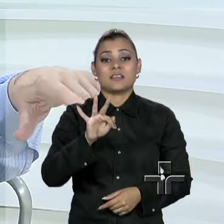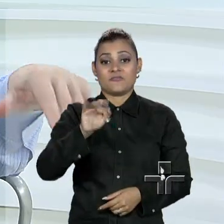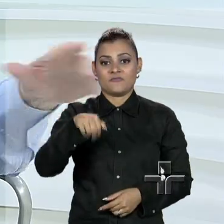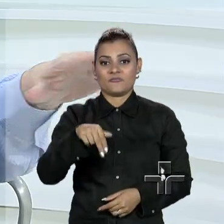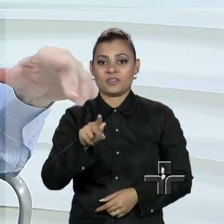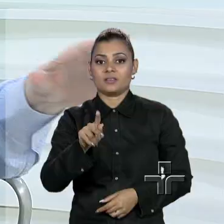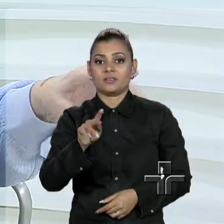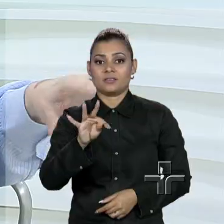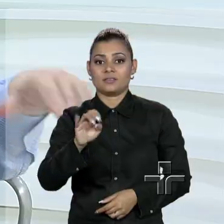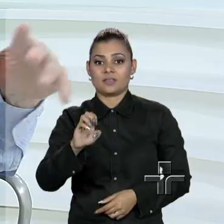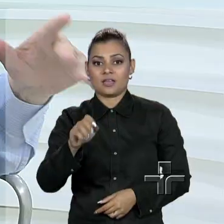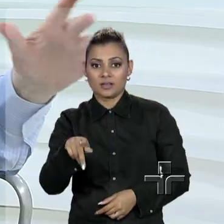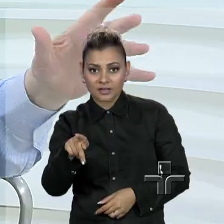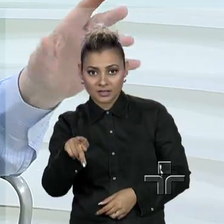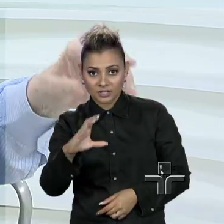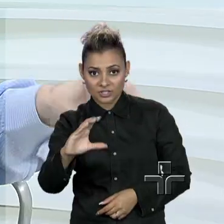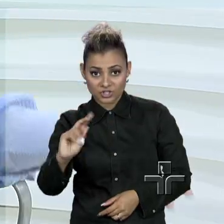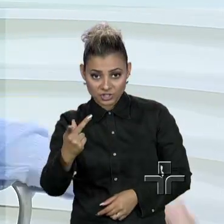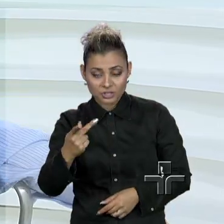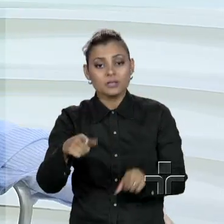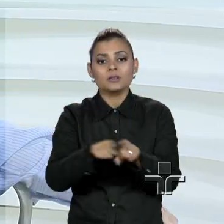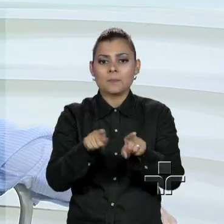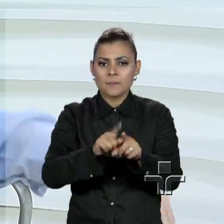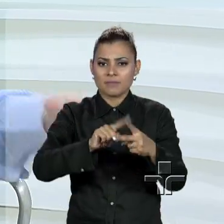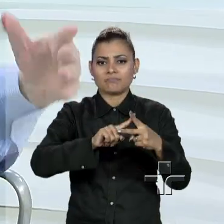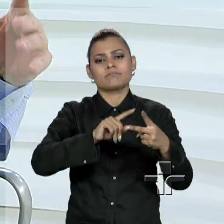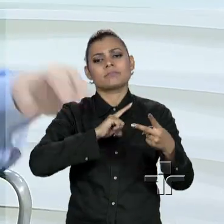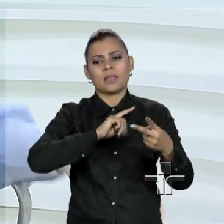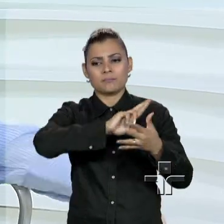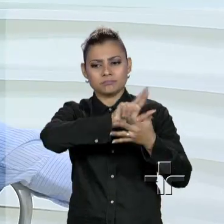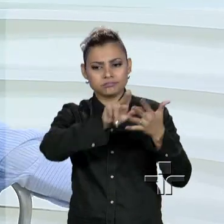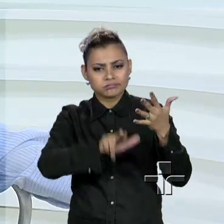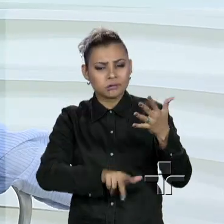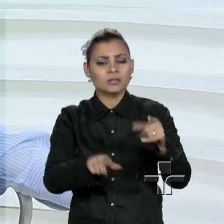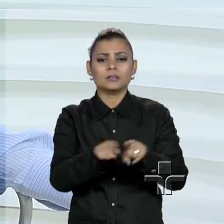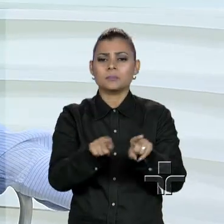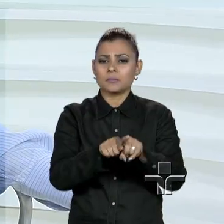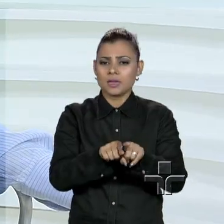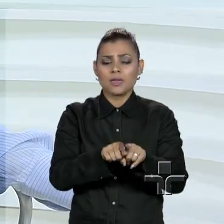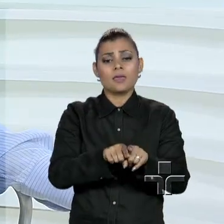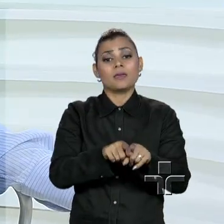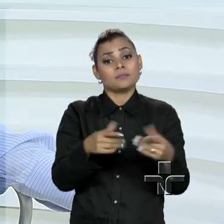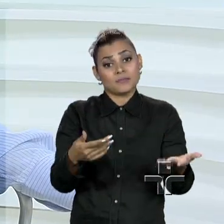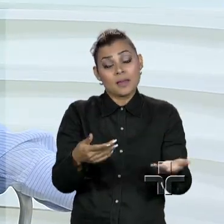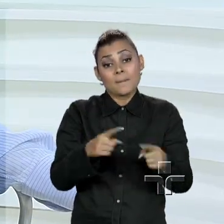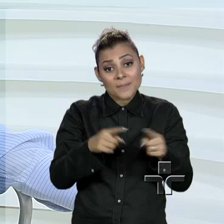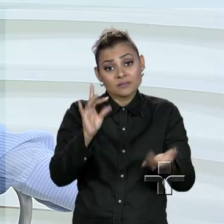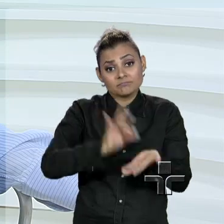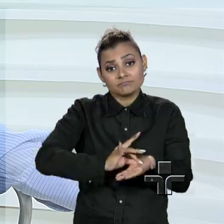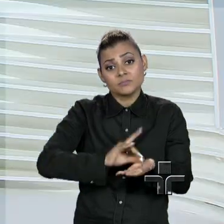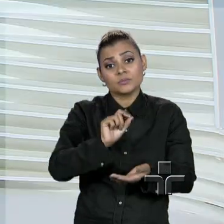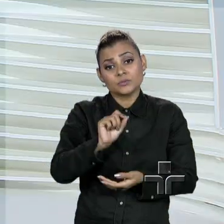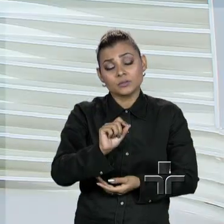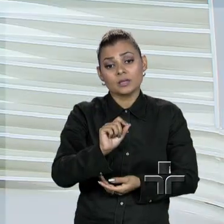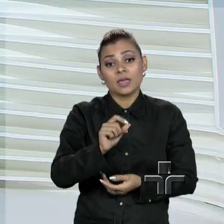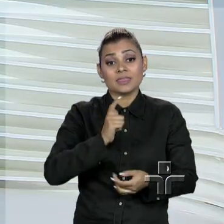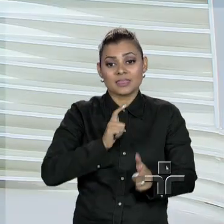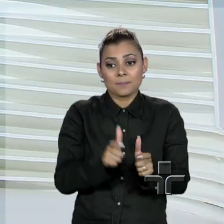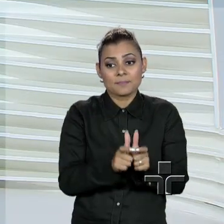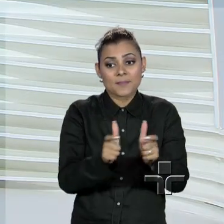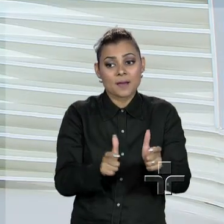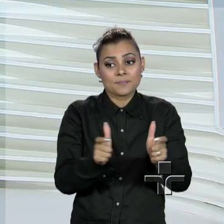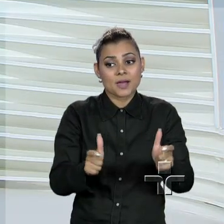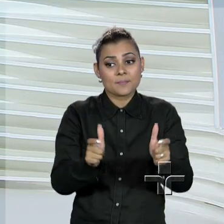mecanismos novos, os bancos que estão se aparelhando para isso, de forma que você vai ter uma expansão de